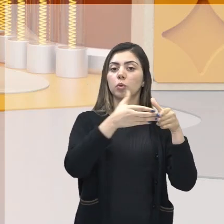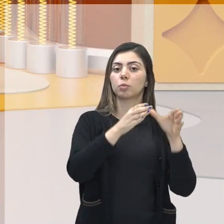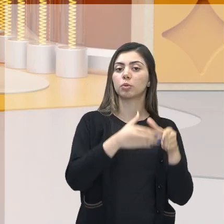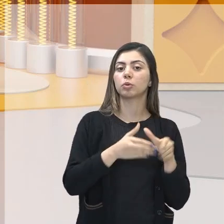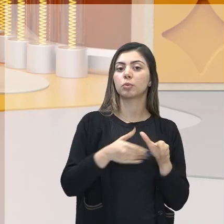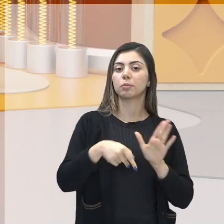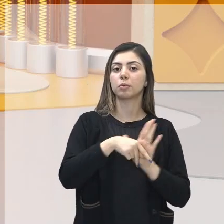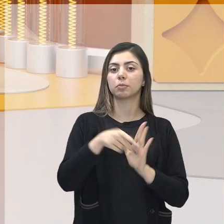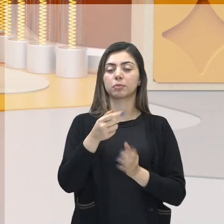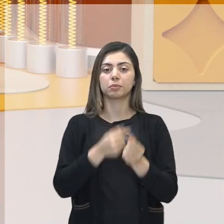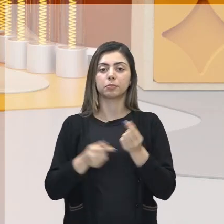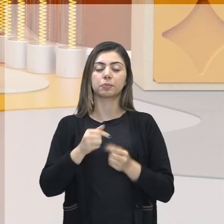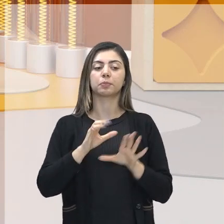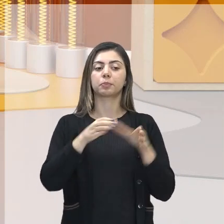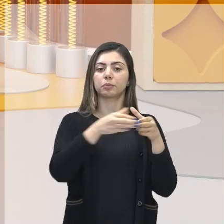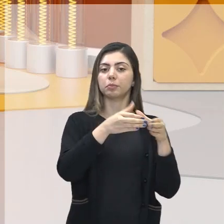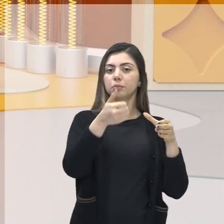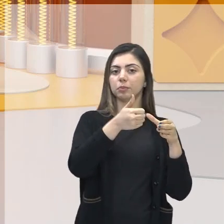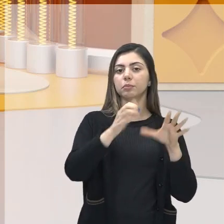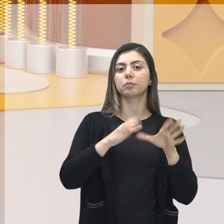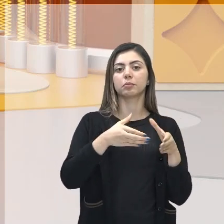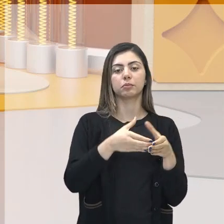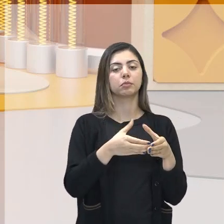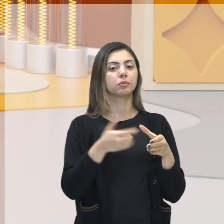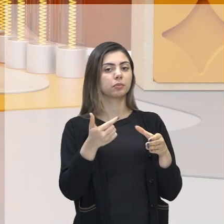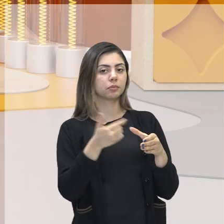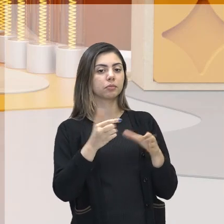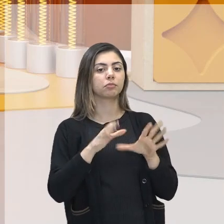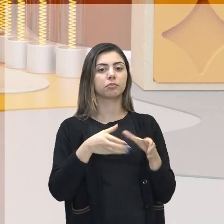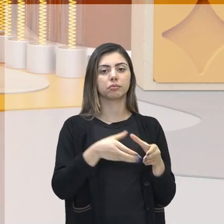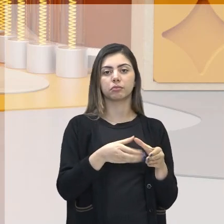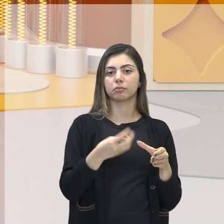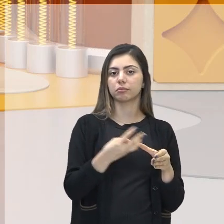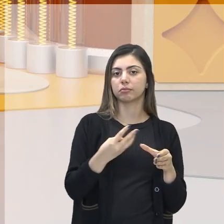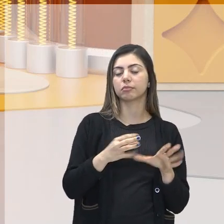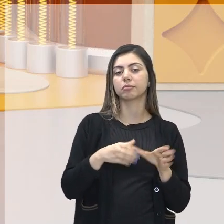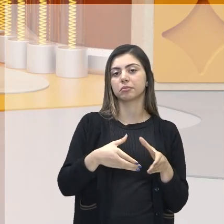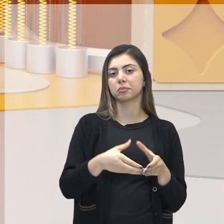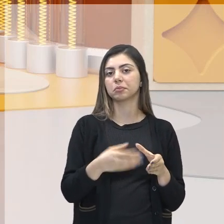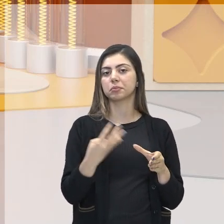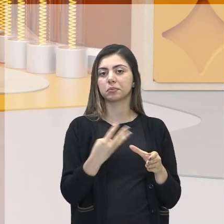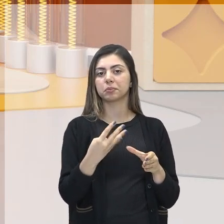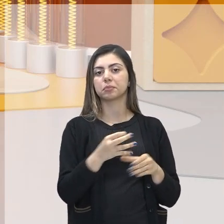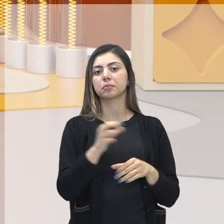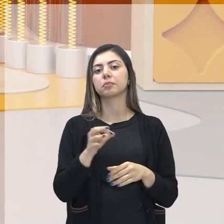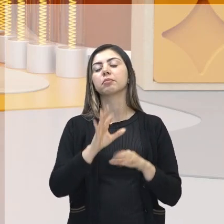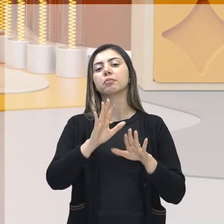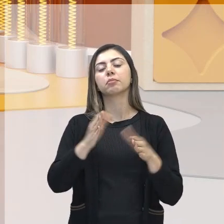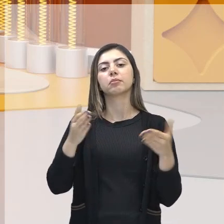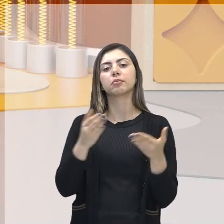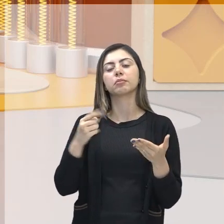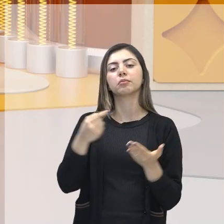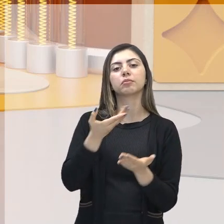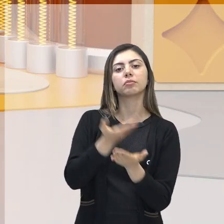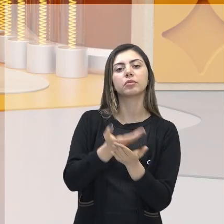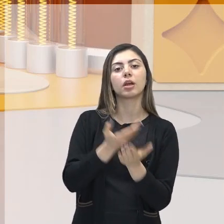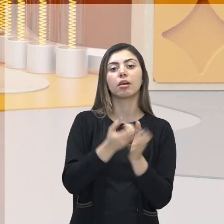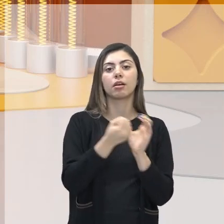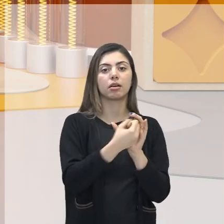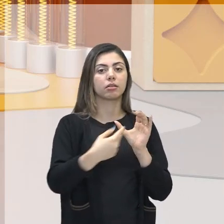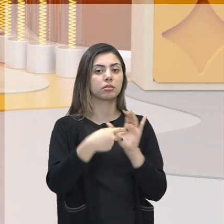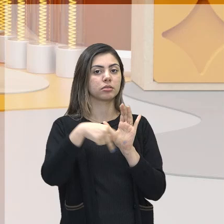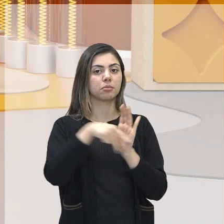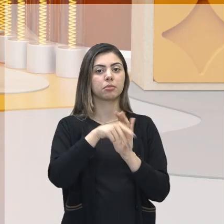econômica: primário, secundário, terciário e quaternário. Então, neste momento, nós vamos entender as características mais